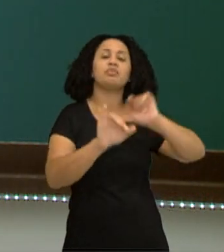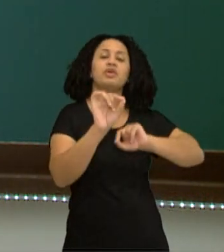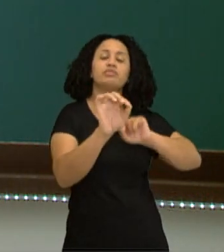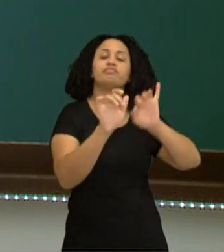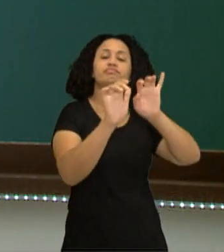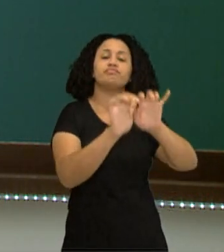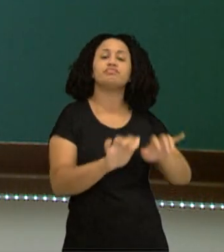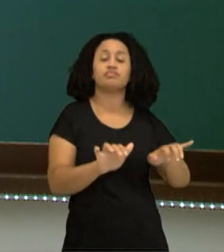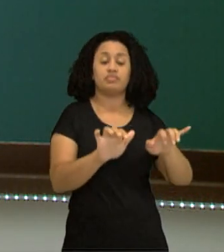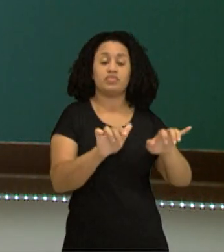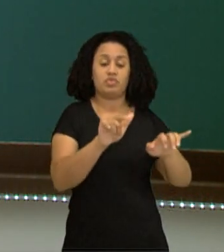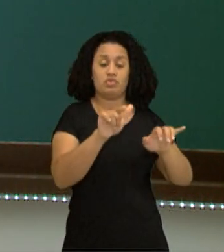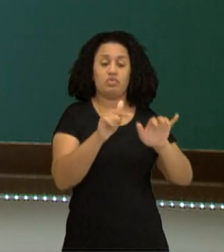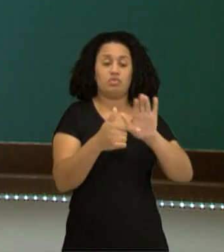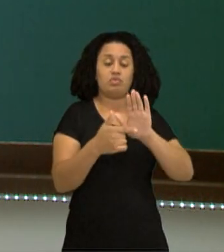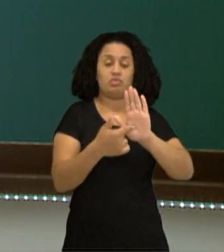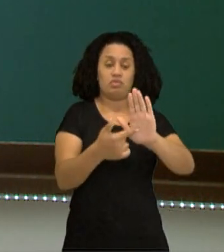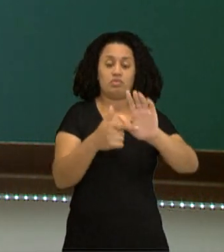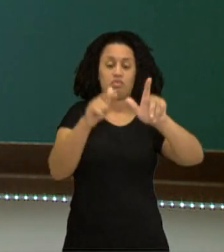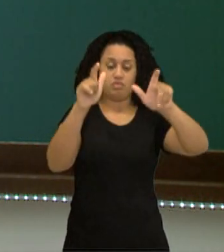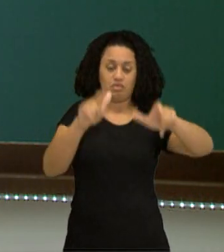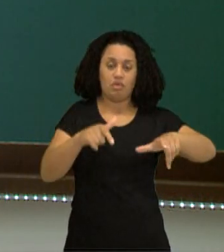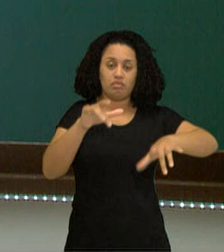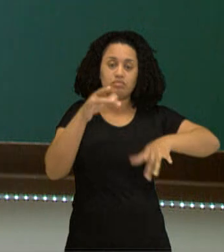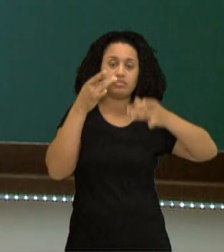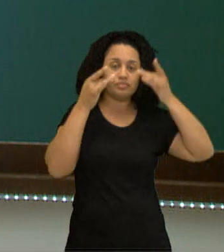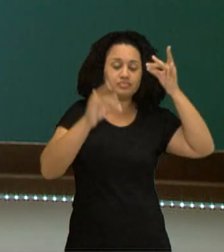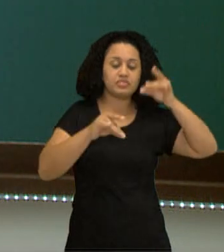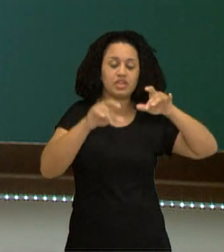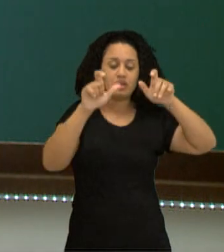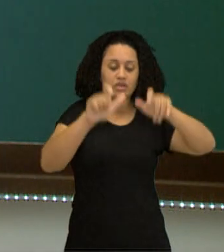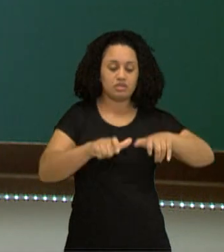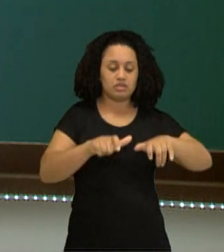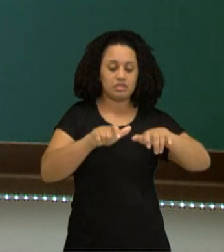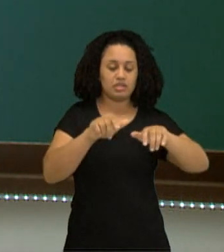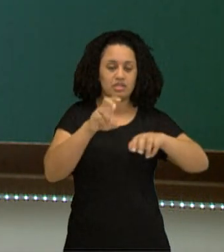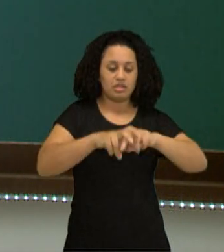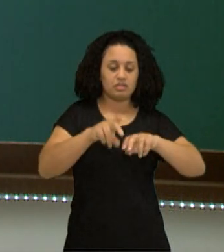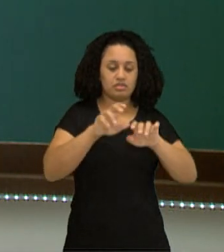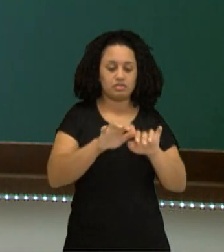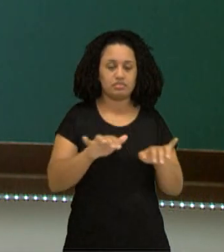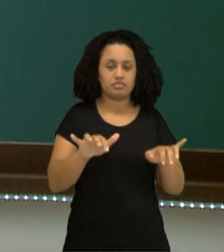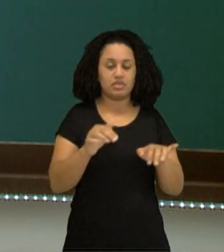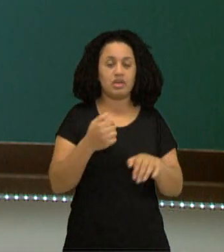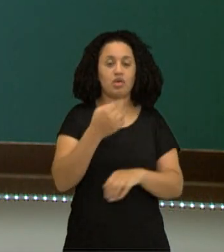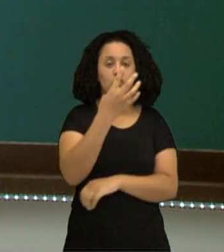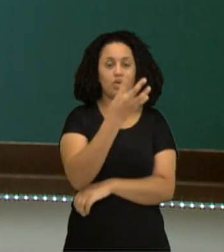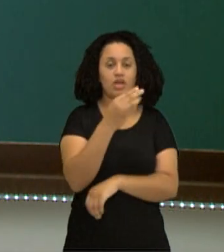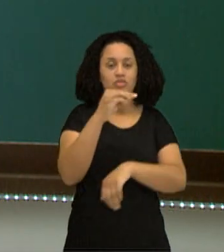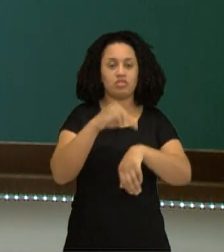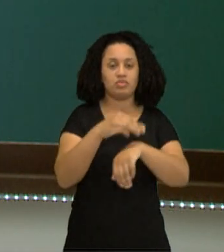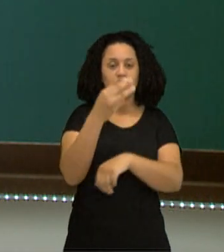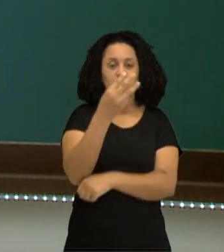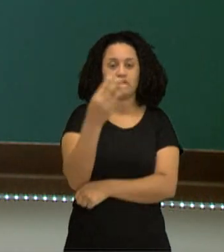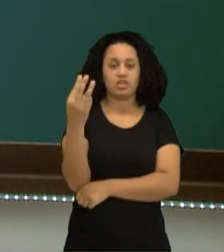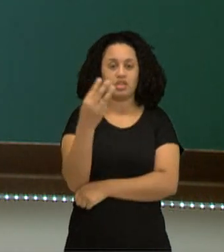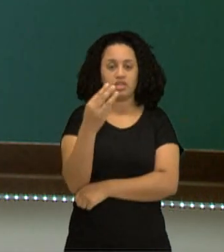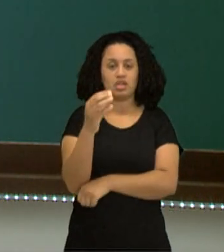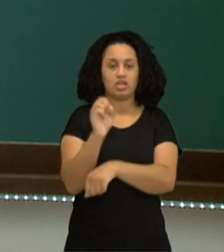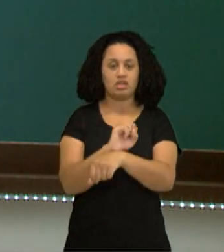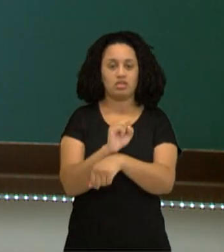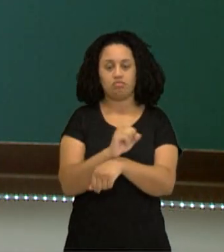se apresentar num teatro, onde ele senta de frente para um piano e fica 4 minutos e 33 segundos sem